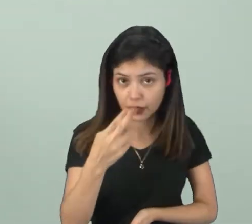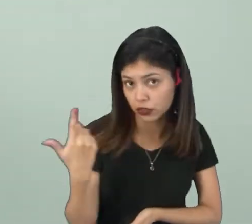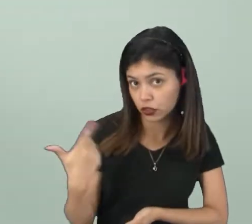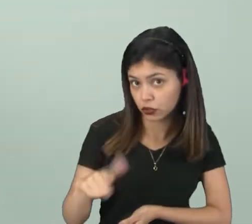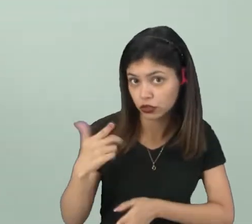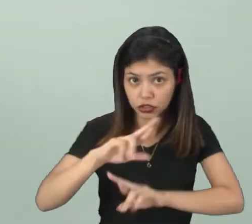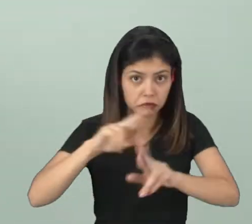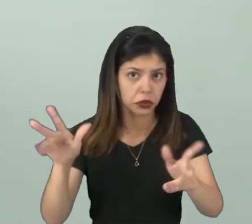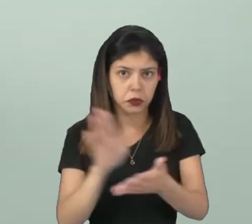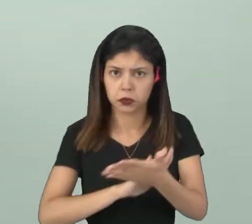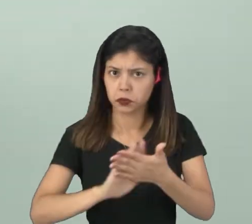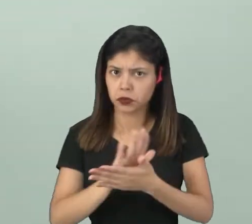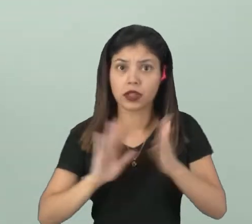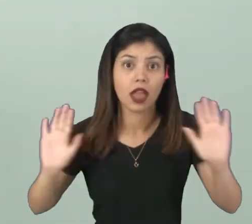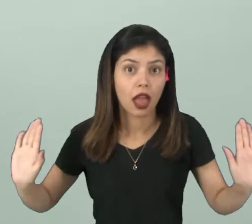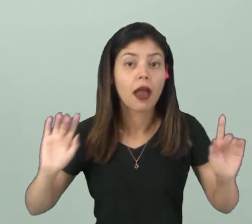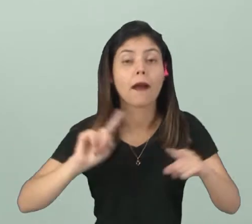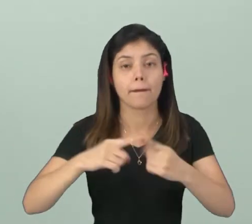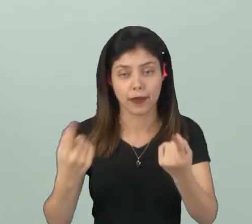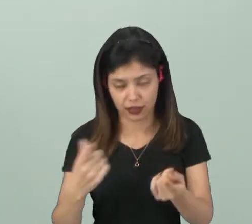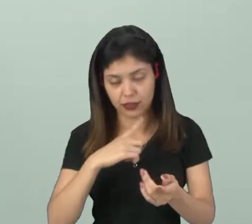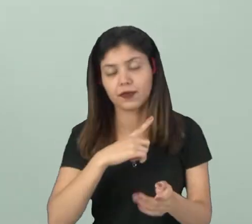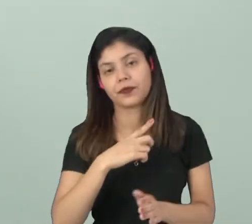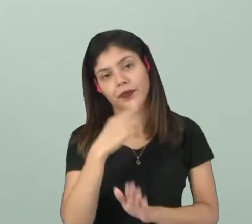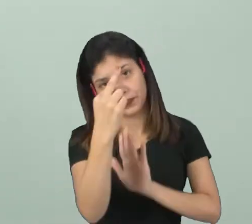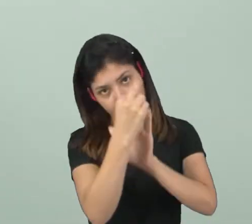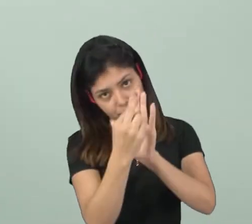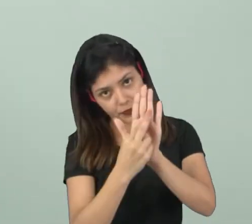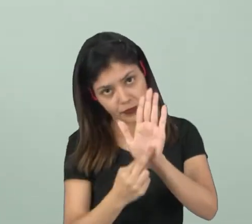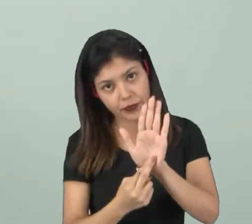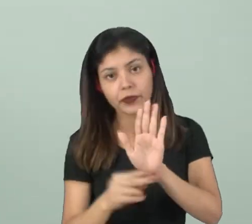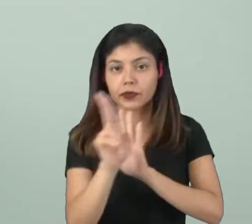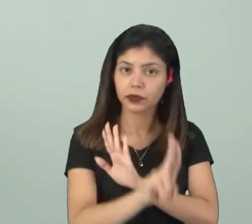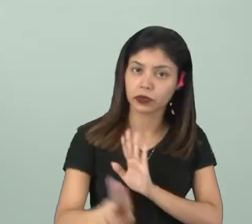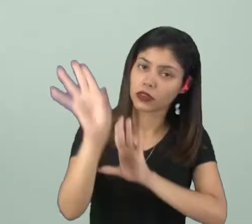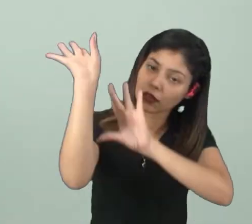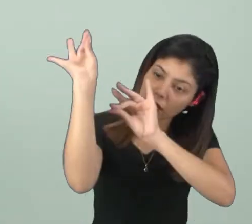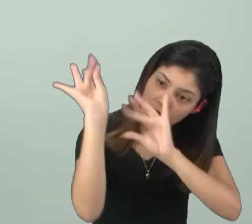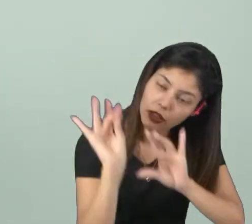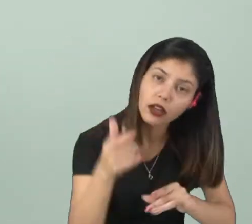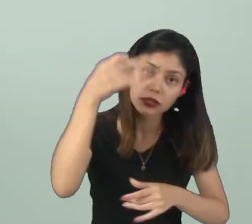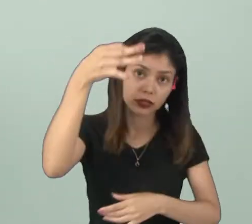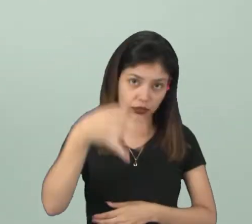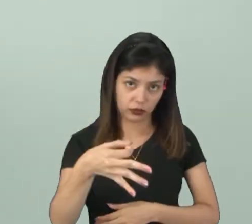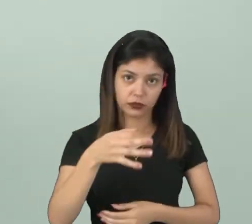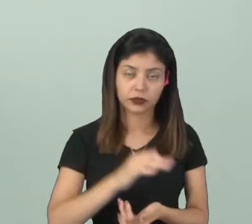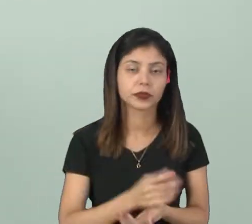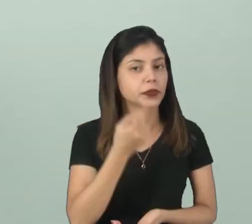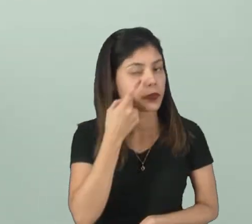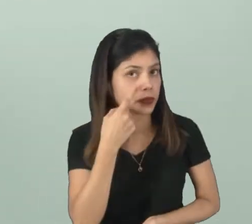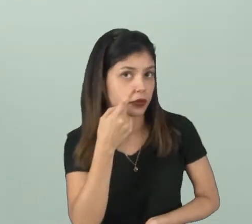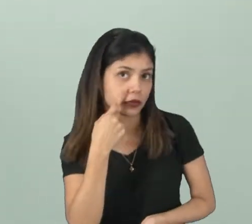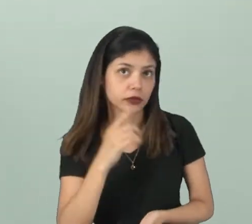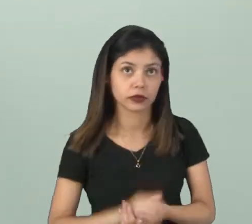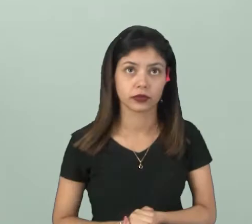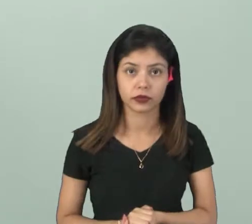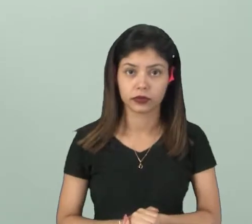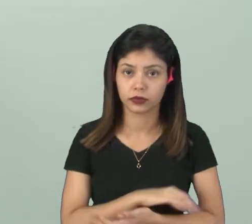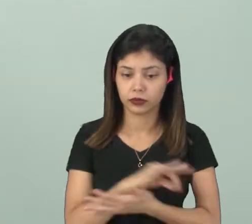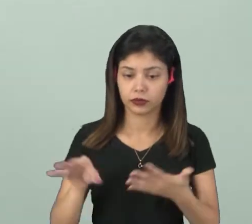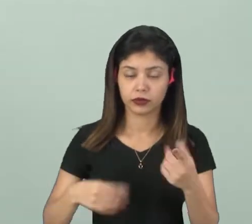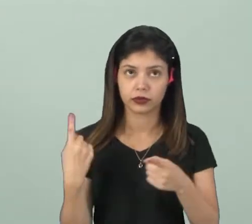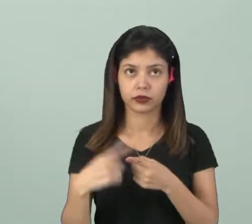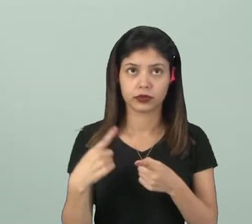ter diferença alguma, mas existem regras para que possamos utilizá-los da maneira correta. Observe os porquês no